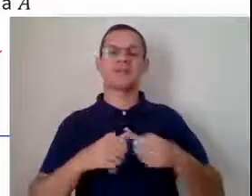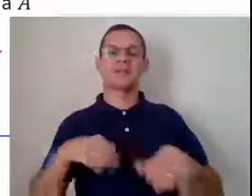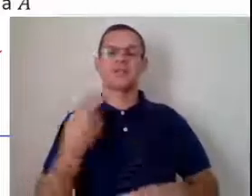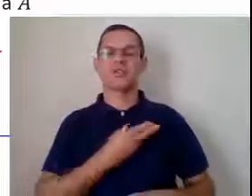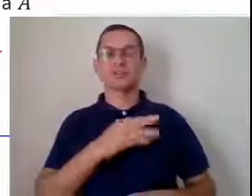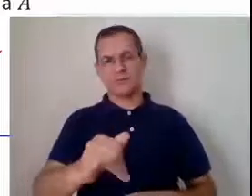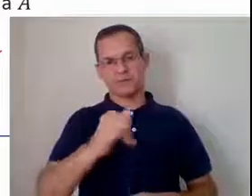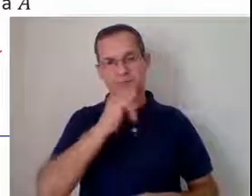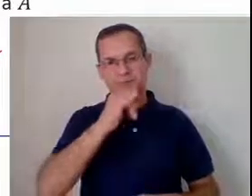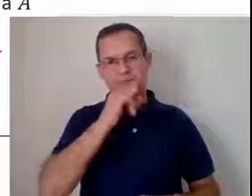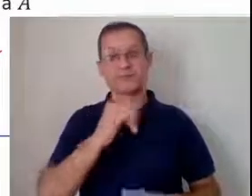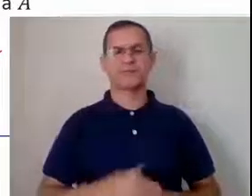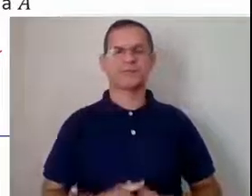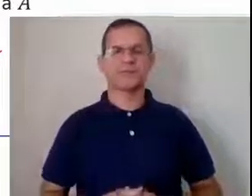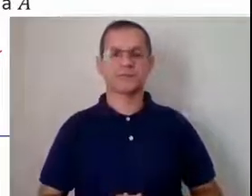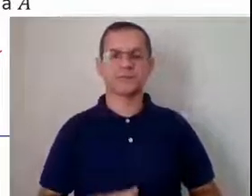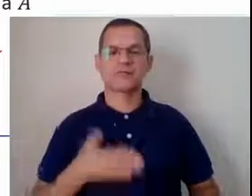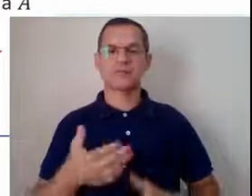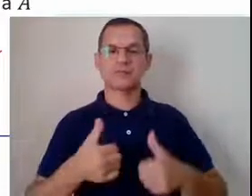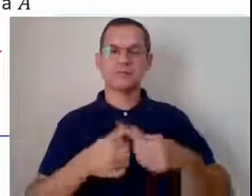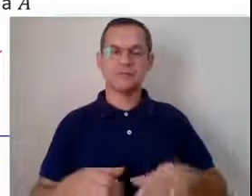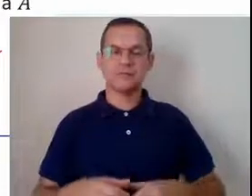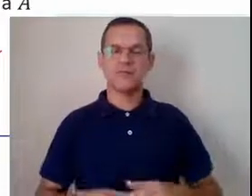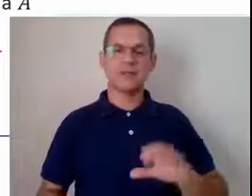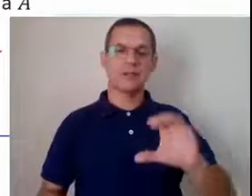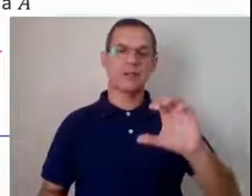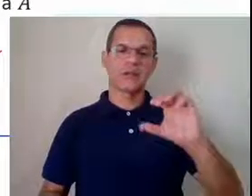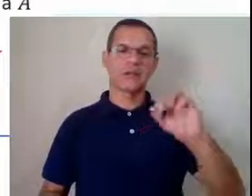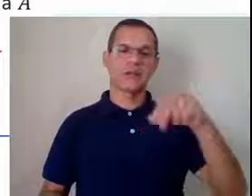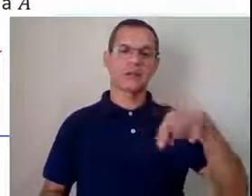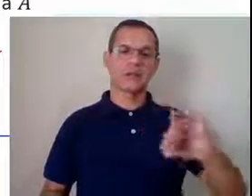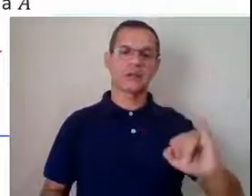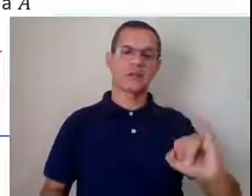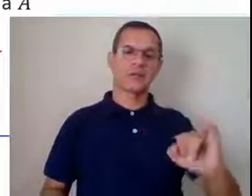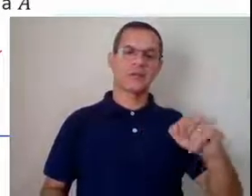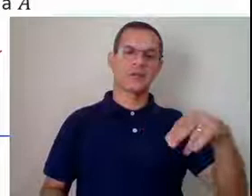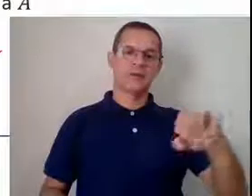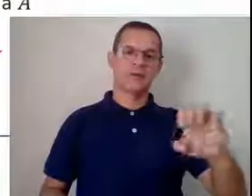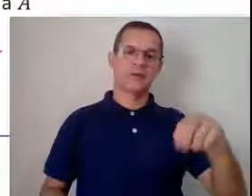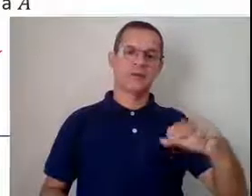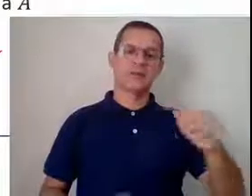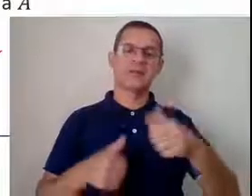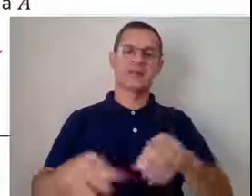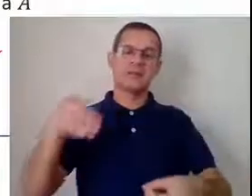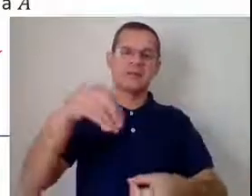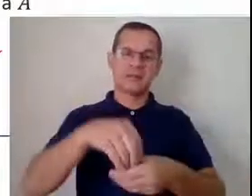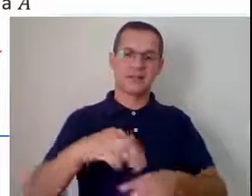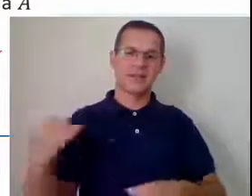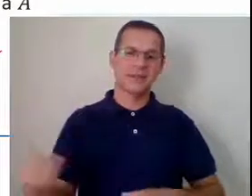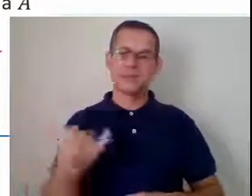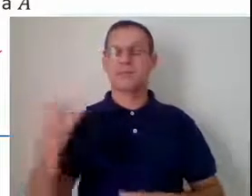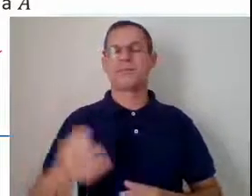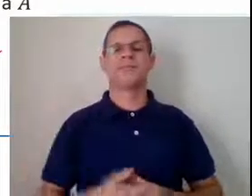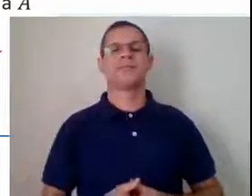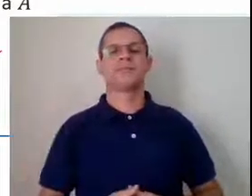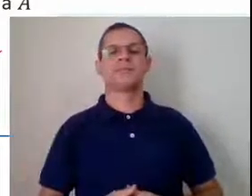nosso exemplo. Então, essa continência, né, o está contido, é bem